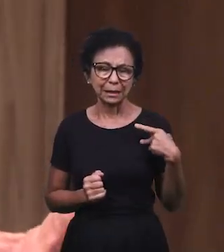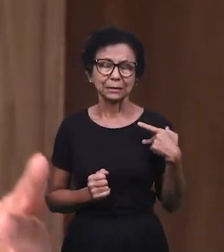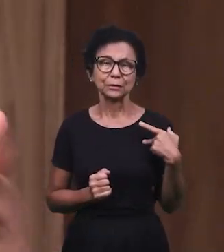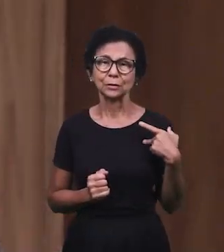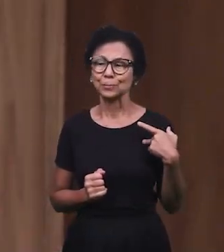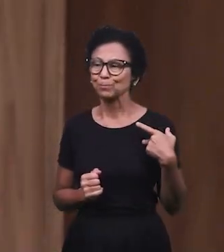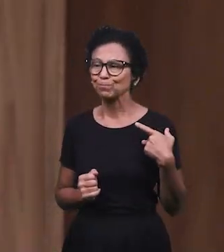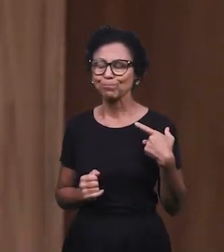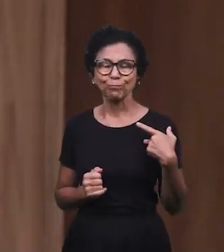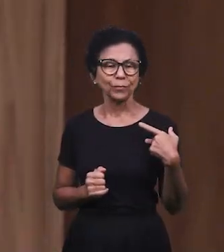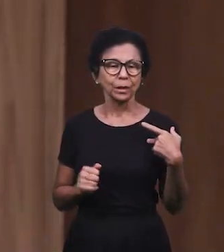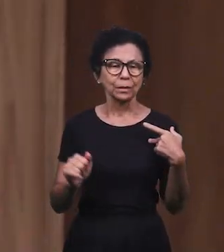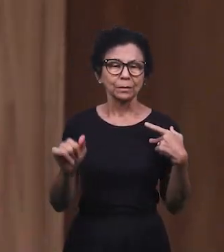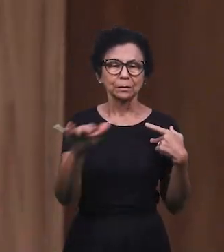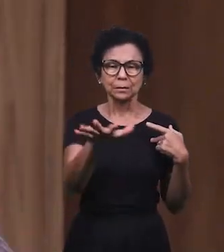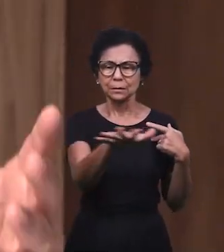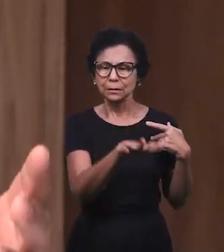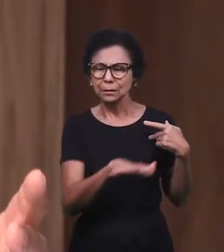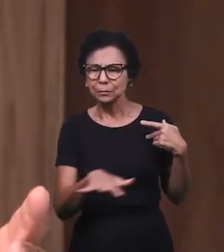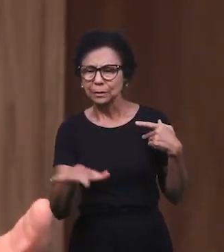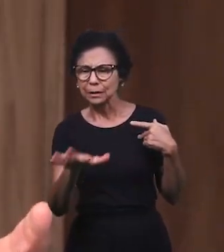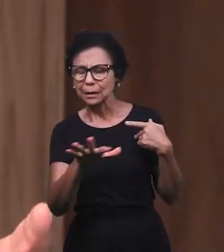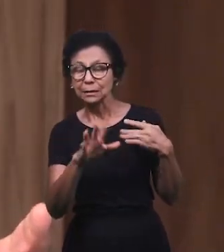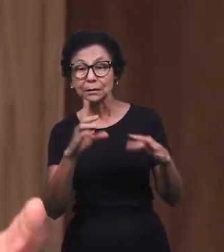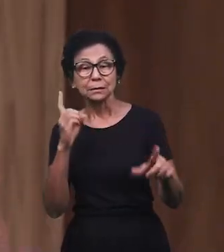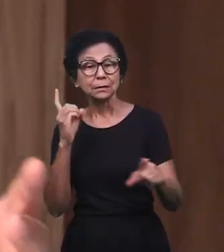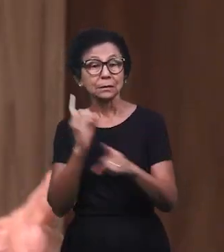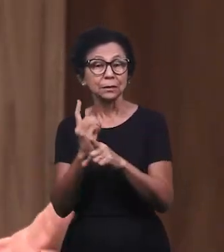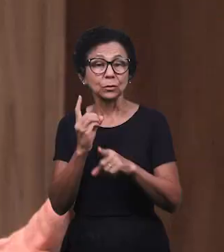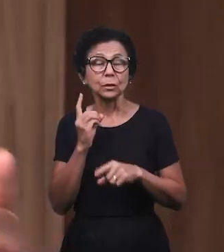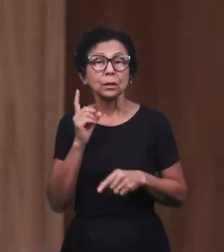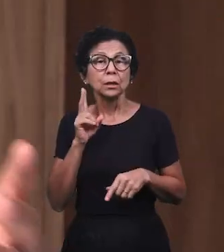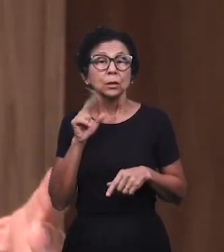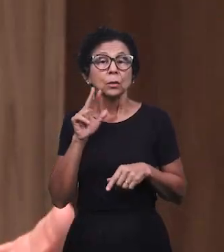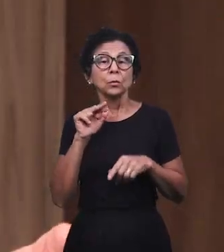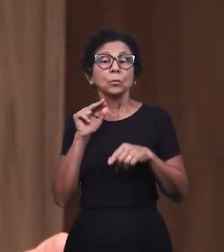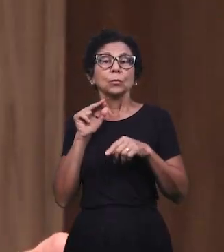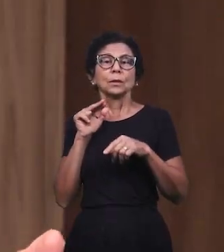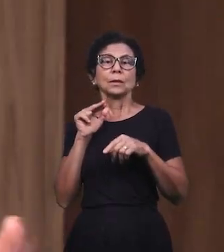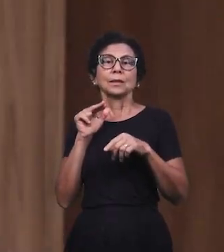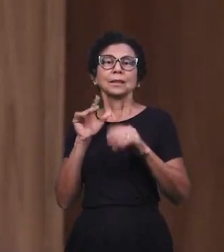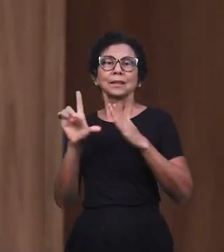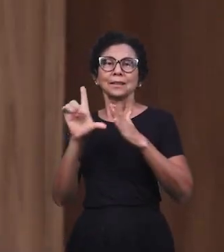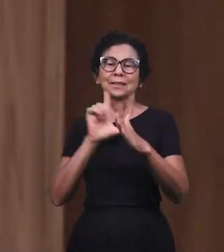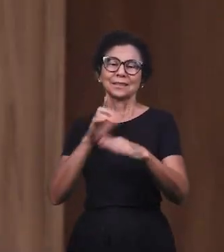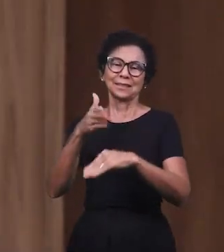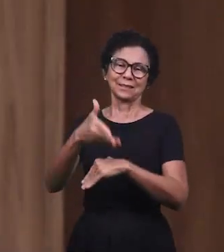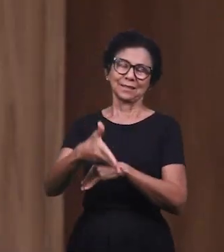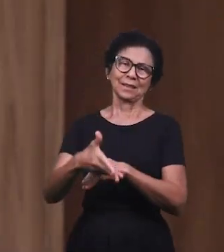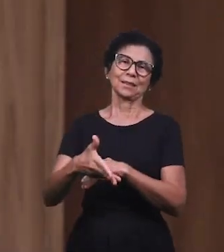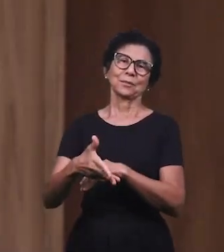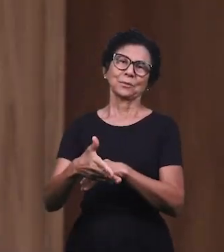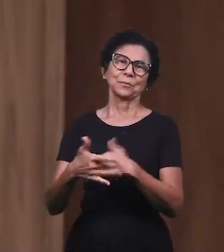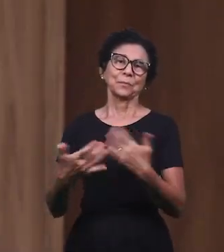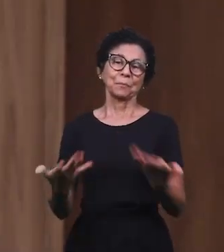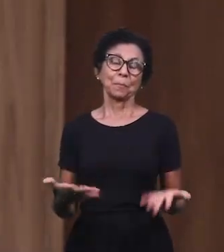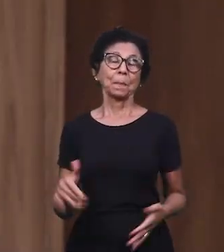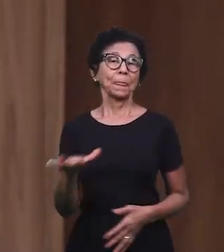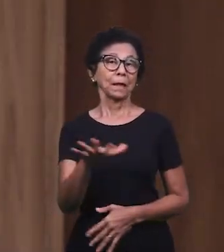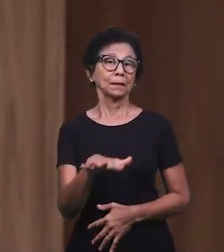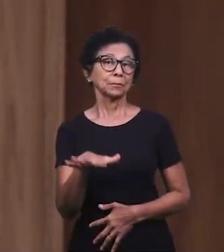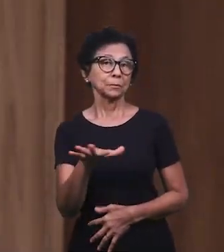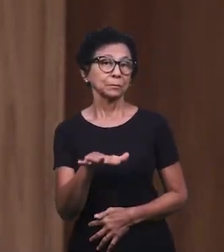ambientes que jamais ele tinha entrado anteriormente. E um desses